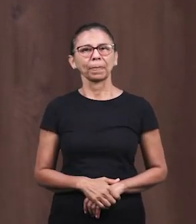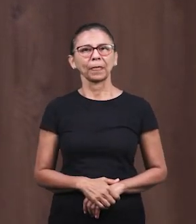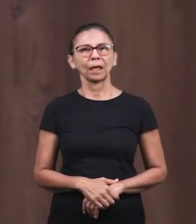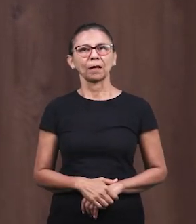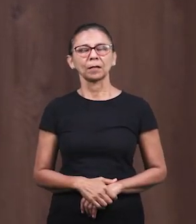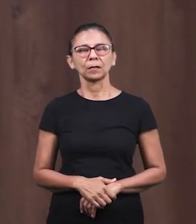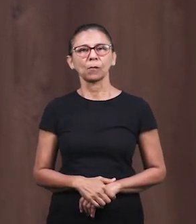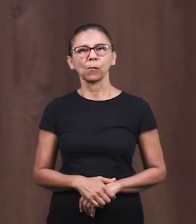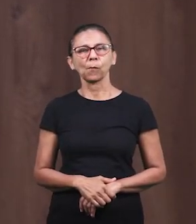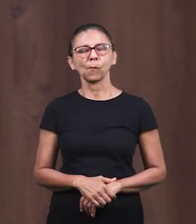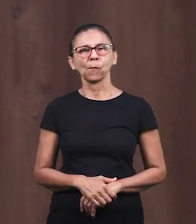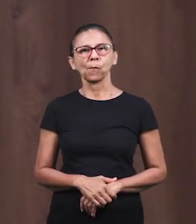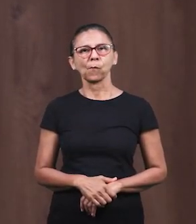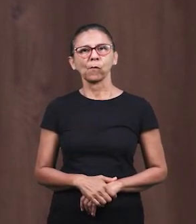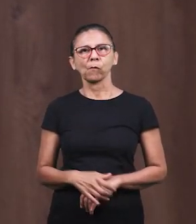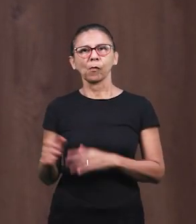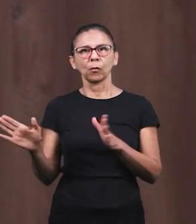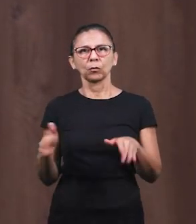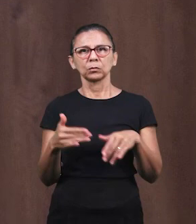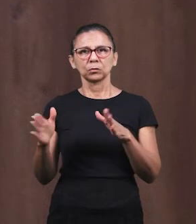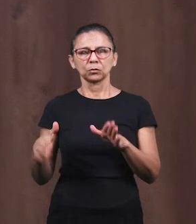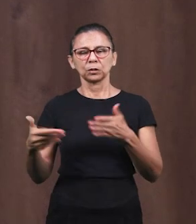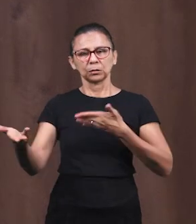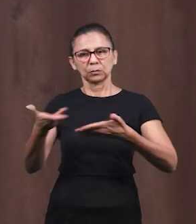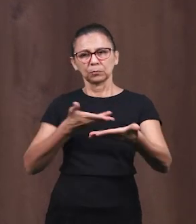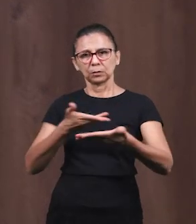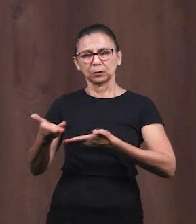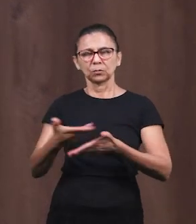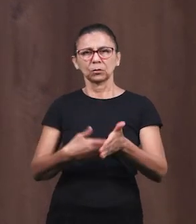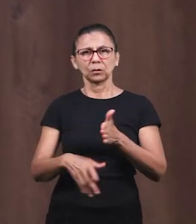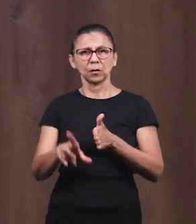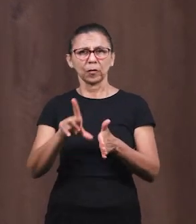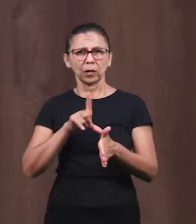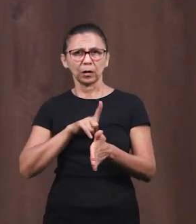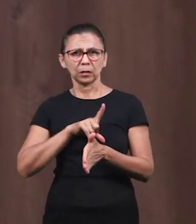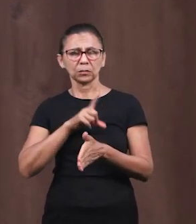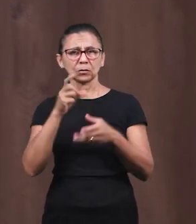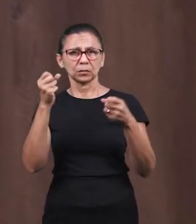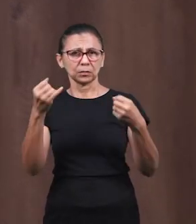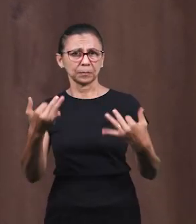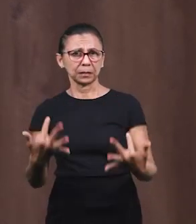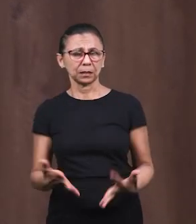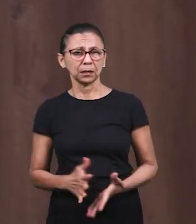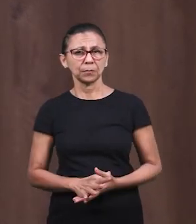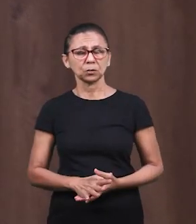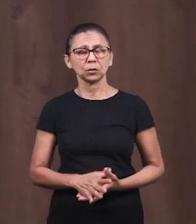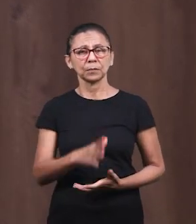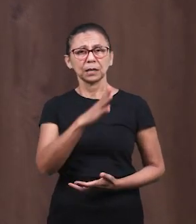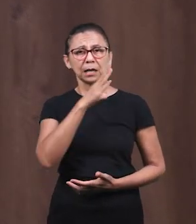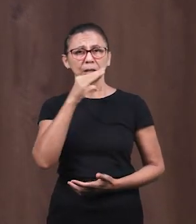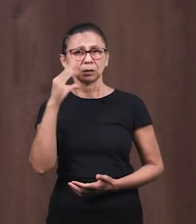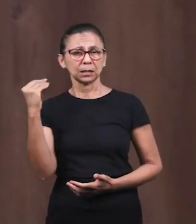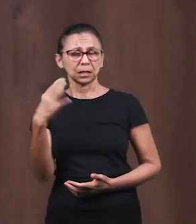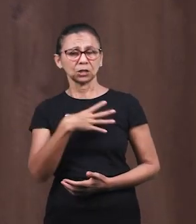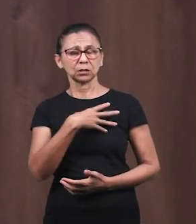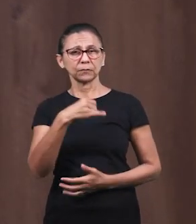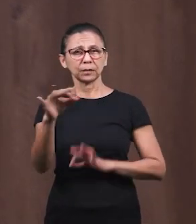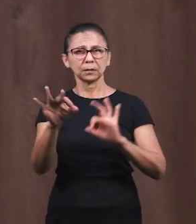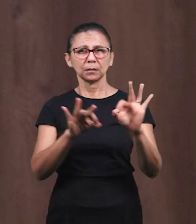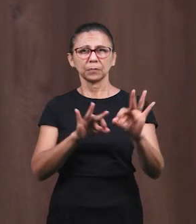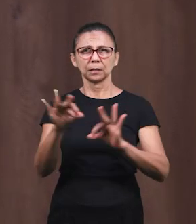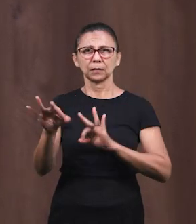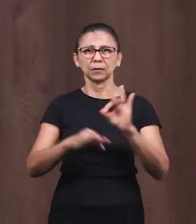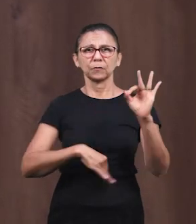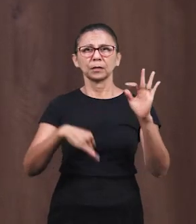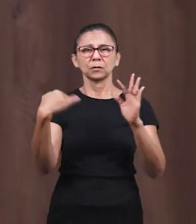Rotinas Colaborativas, no episódio anterior conversamos sobre os filhos adolescentes que estão se preparando